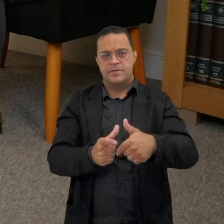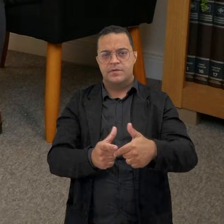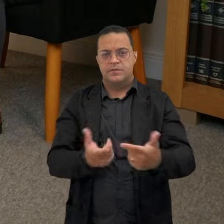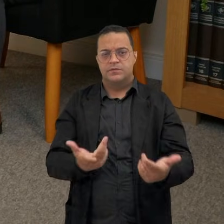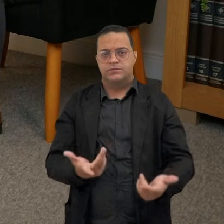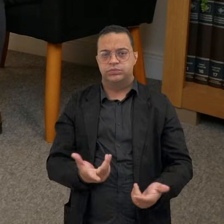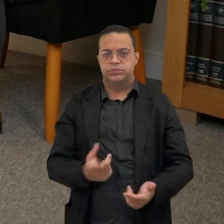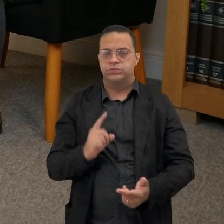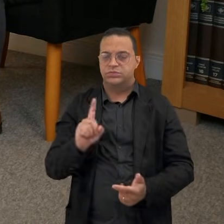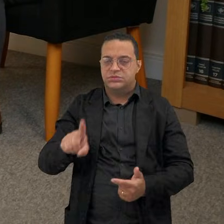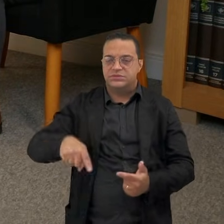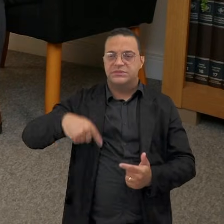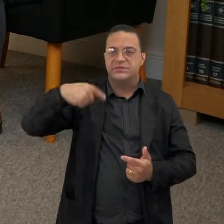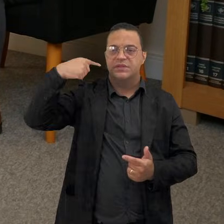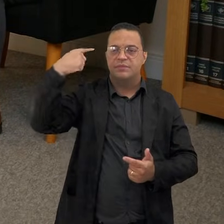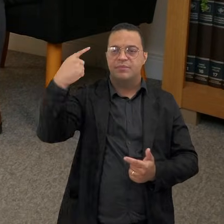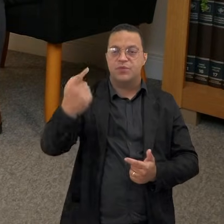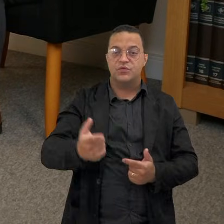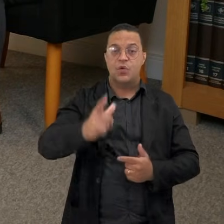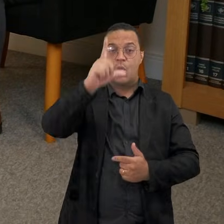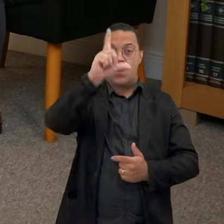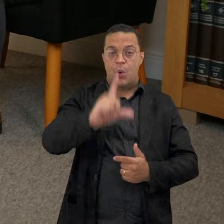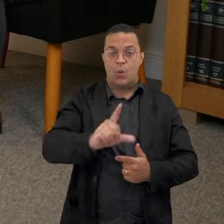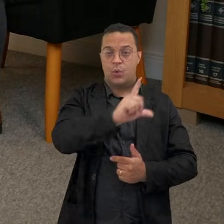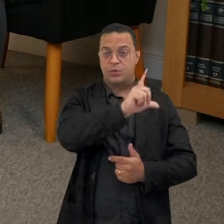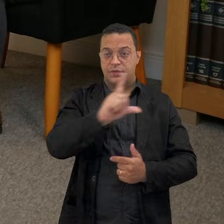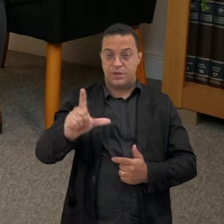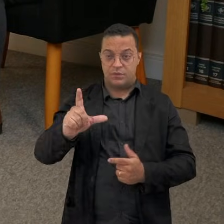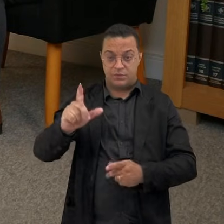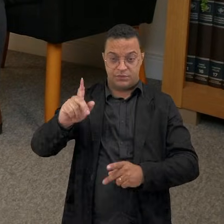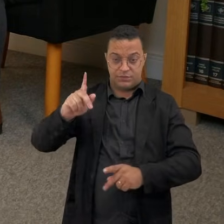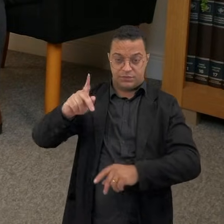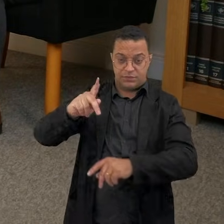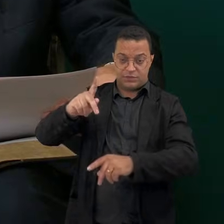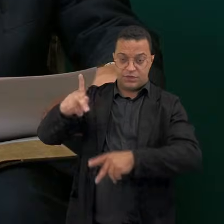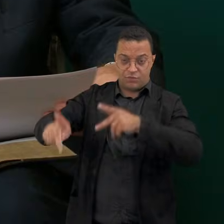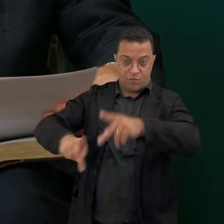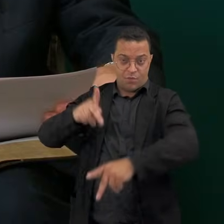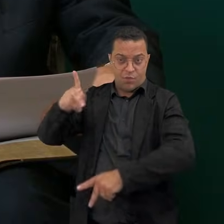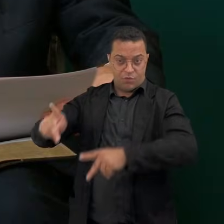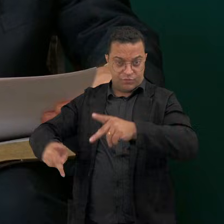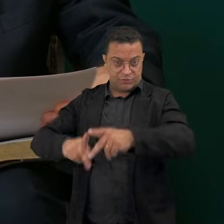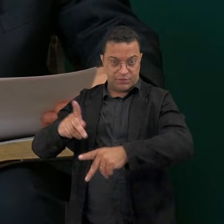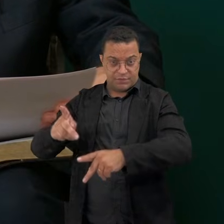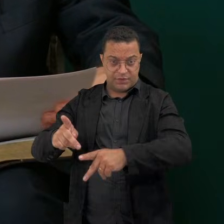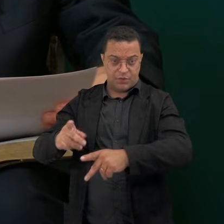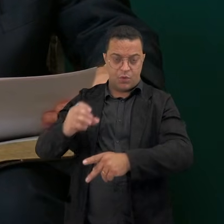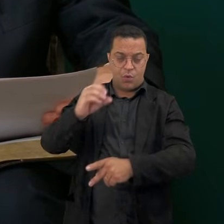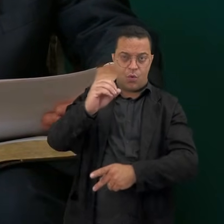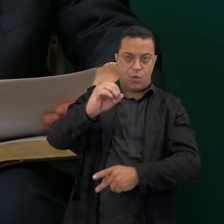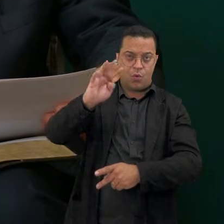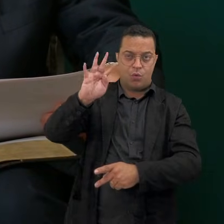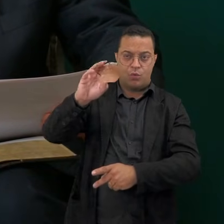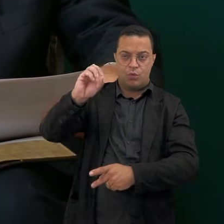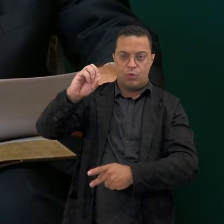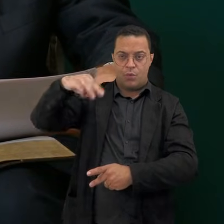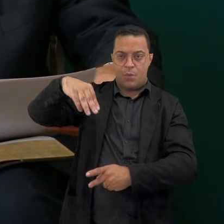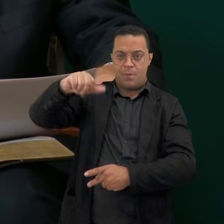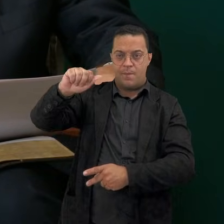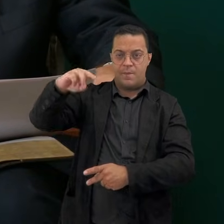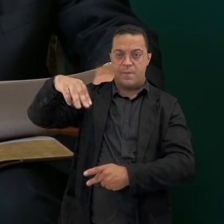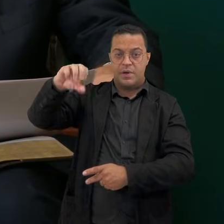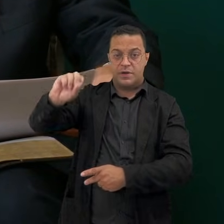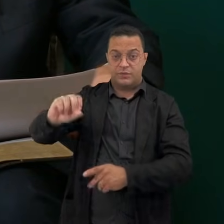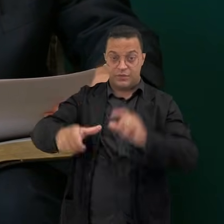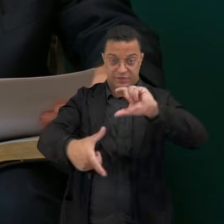Lutero iniciou a reforma. Exatamente. Os otomanos dominaram aquela região e foi até a Primeira Guerra Mundial. Os otomanos ficaram sob controle,